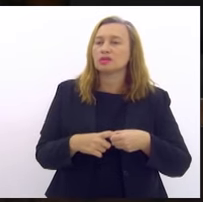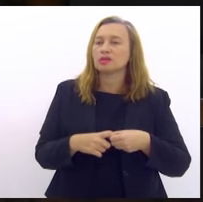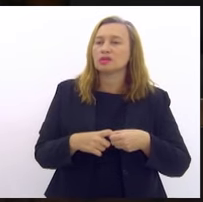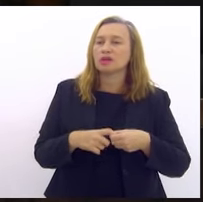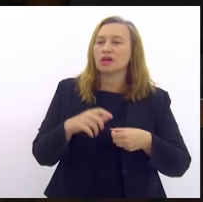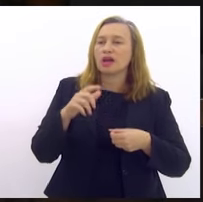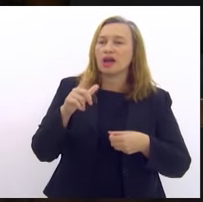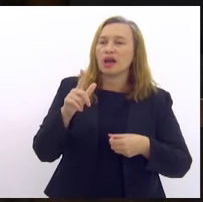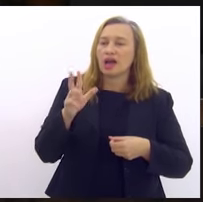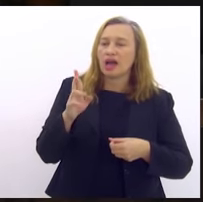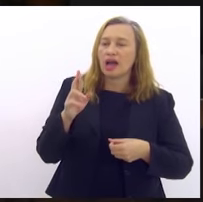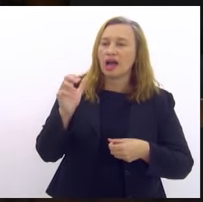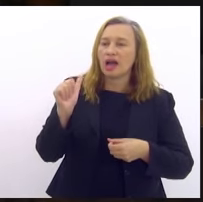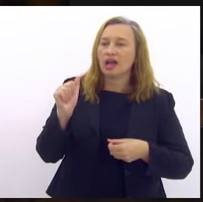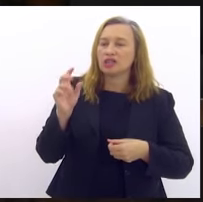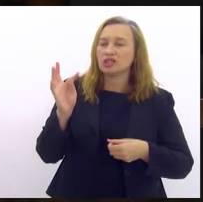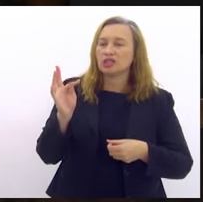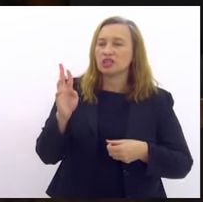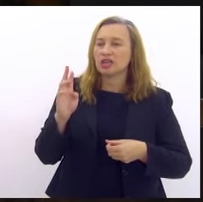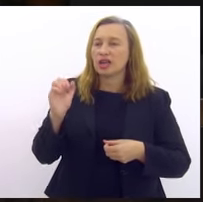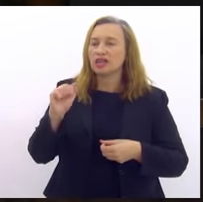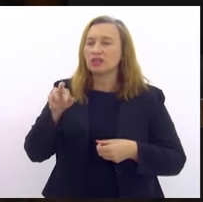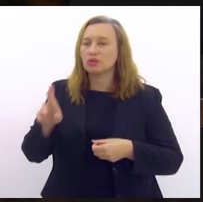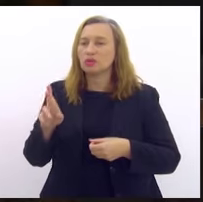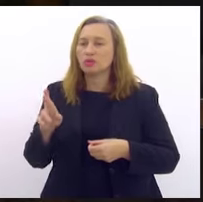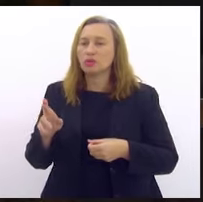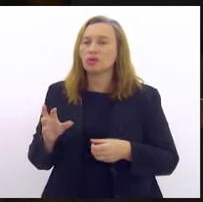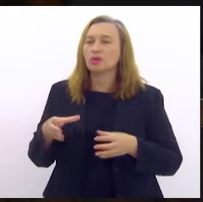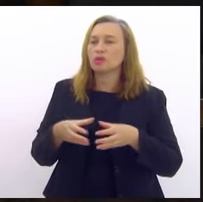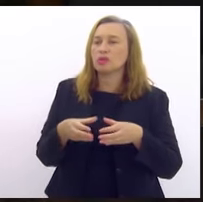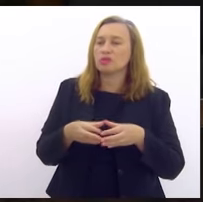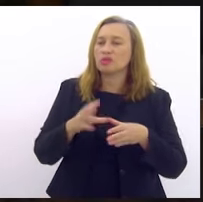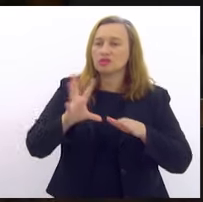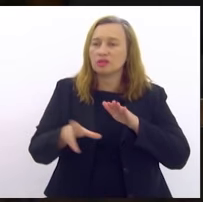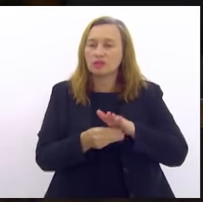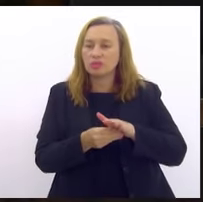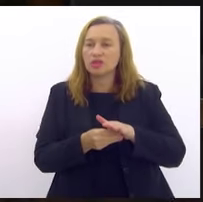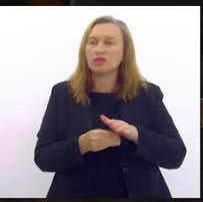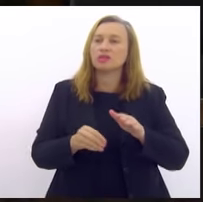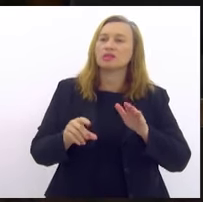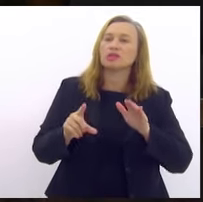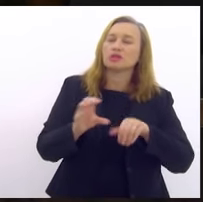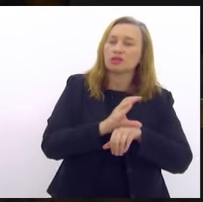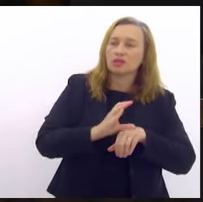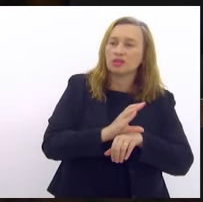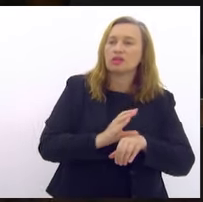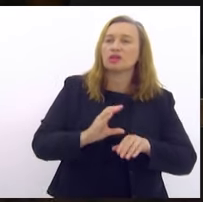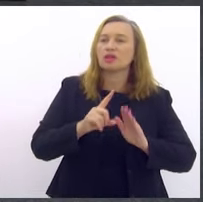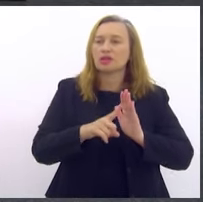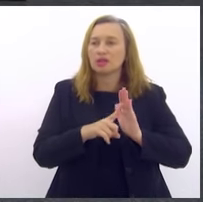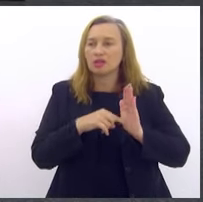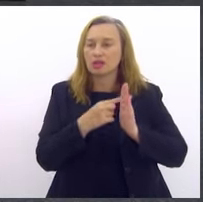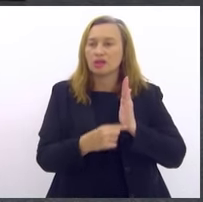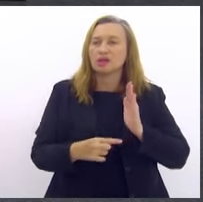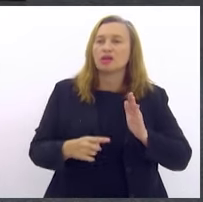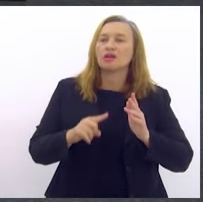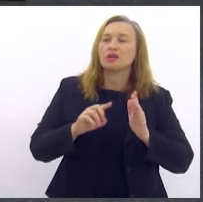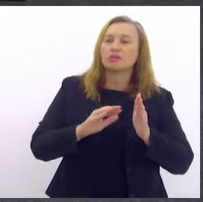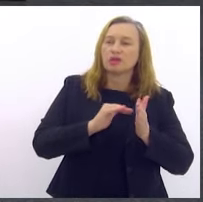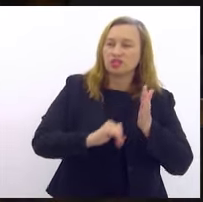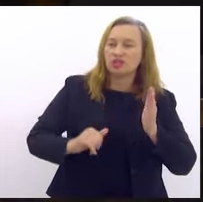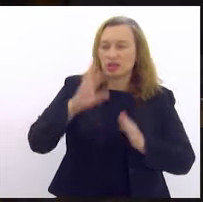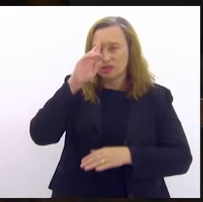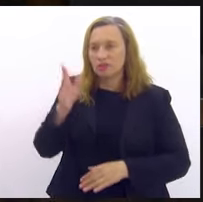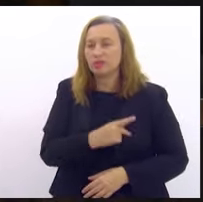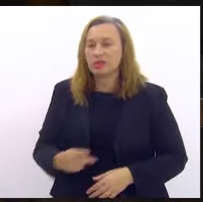rastreador e da outras providências. Pendendo de parecer da Comissão de Emendas Constitucionais e Vetos, deputado Jorge Felipe Neto. Pela derrubada também, presidente.